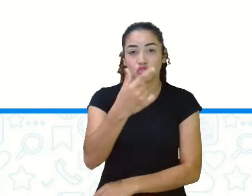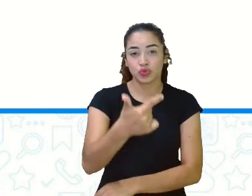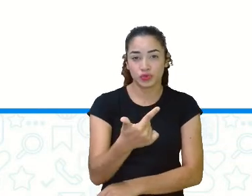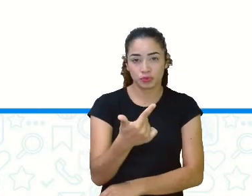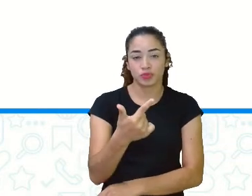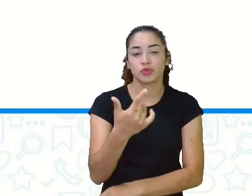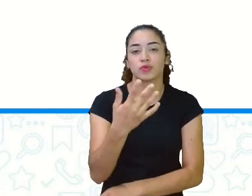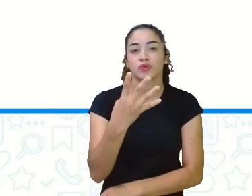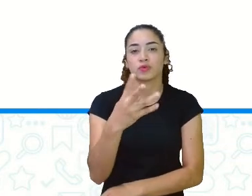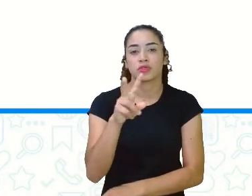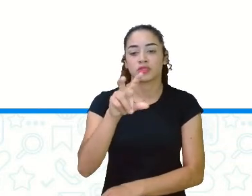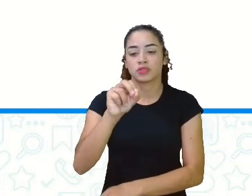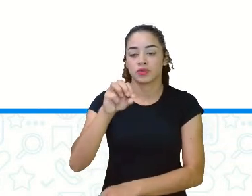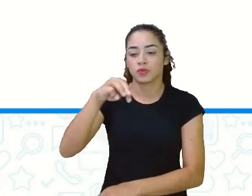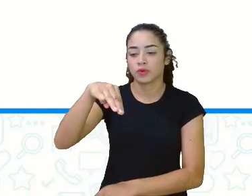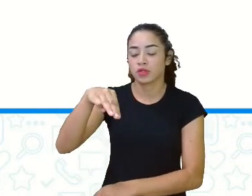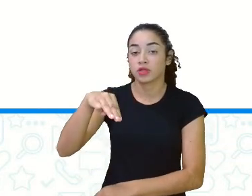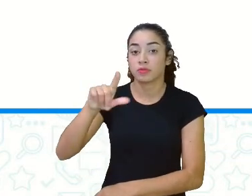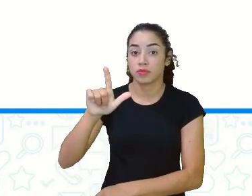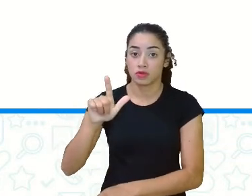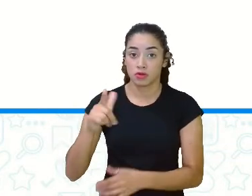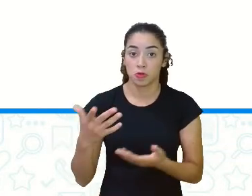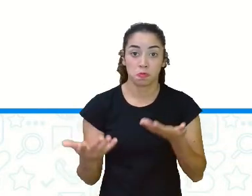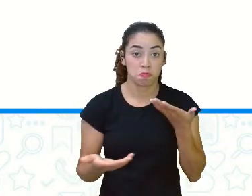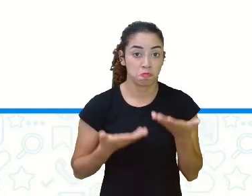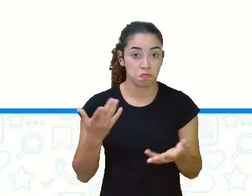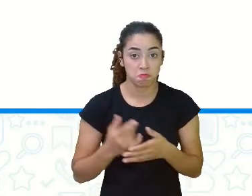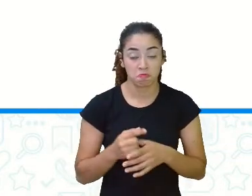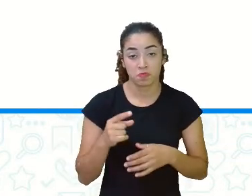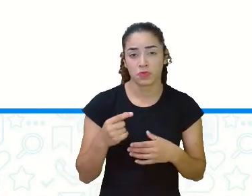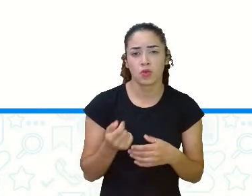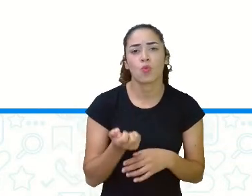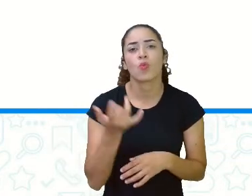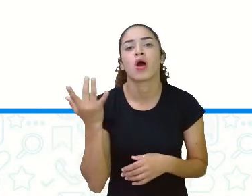2.450 ml? E aí, será que são